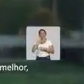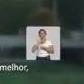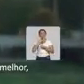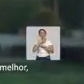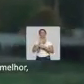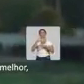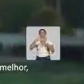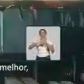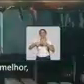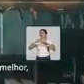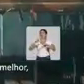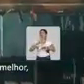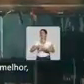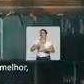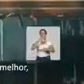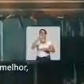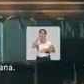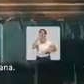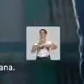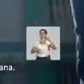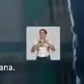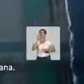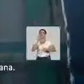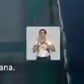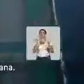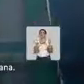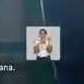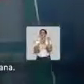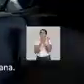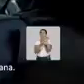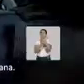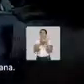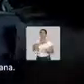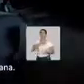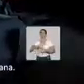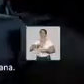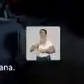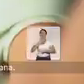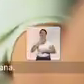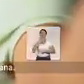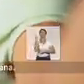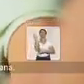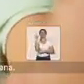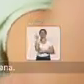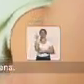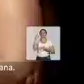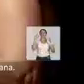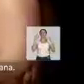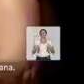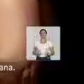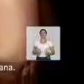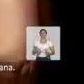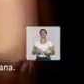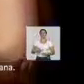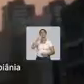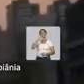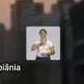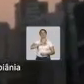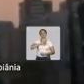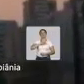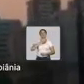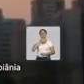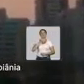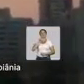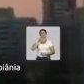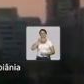quero contribuir para uma cidade melhor, mais justa, mais segura, mais digna. Uma Goiânia mais humana.